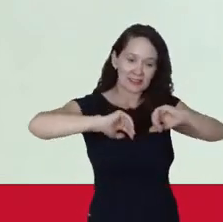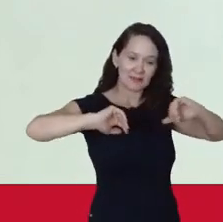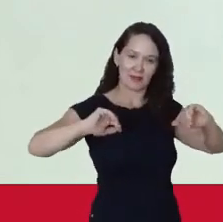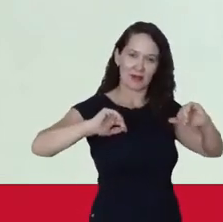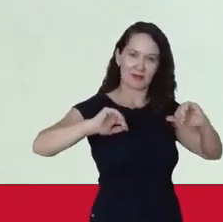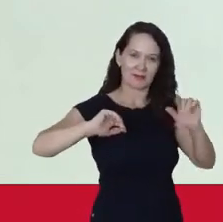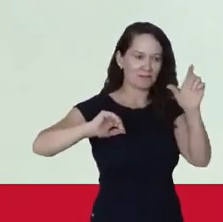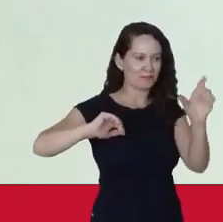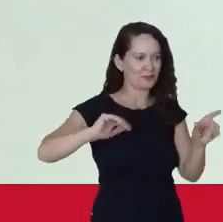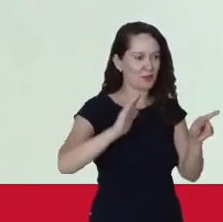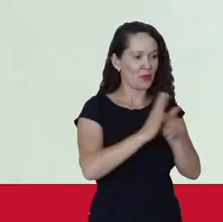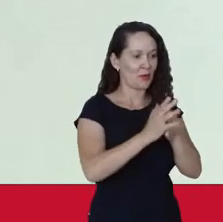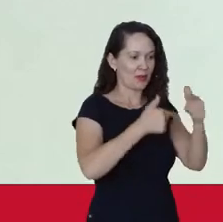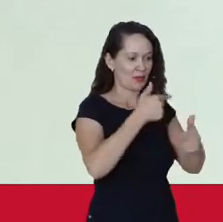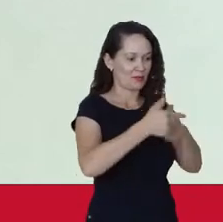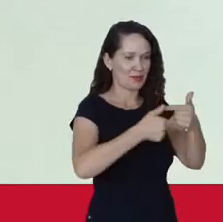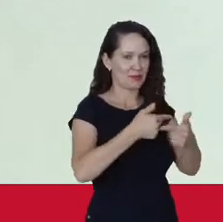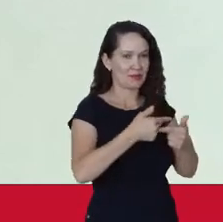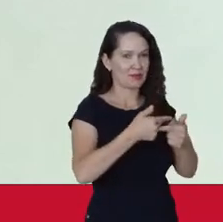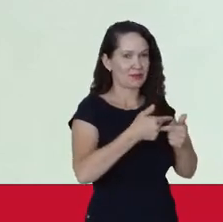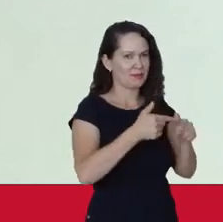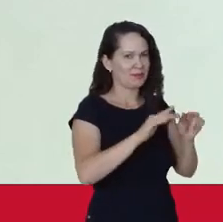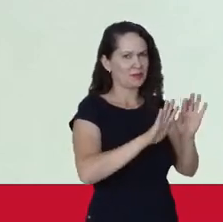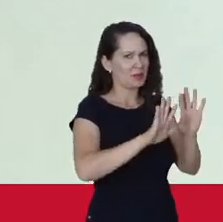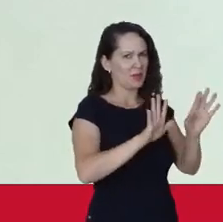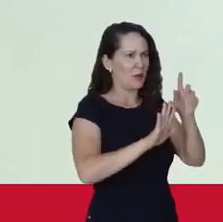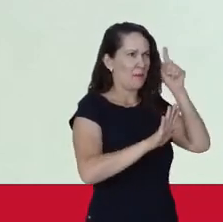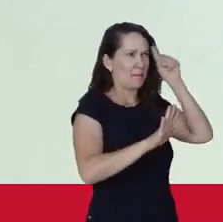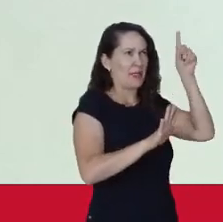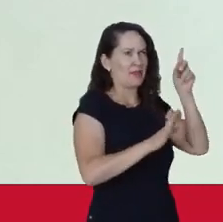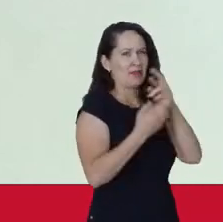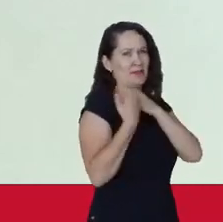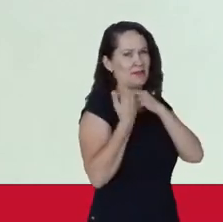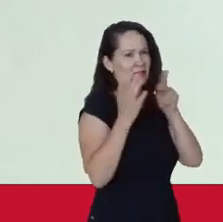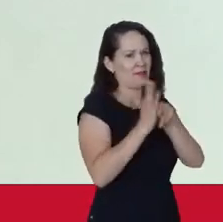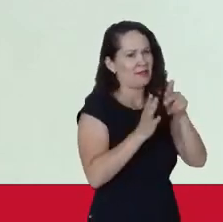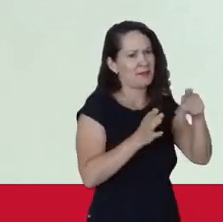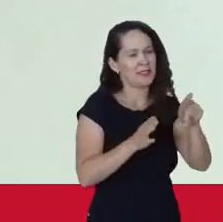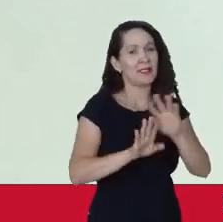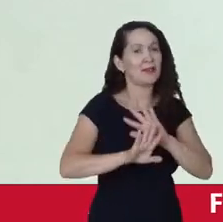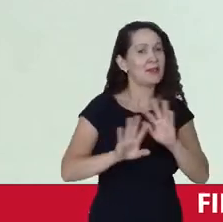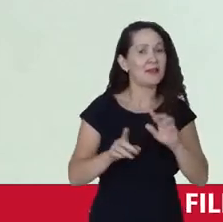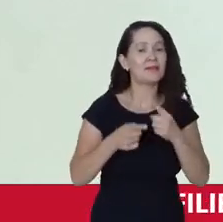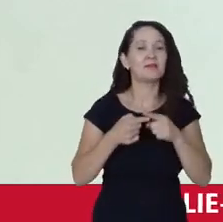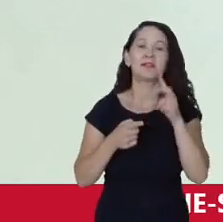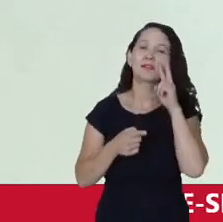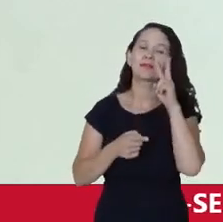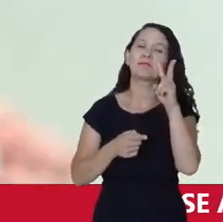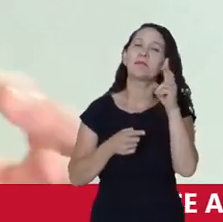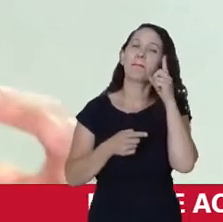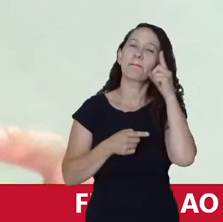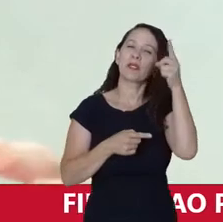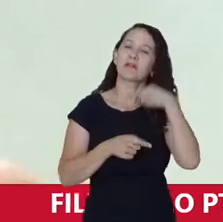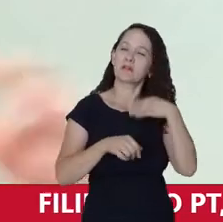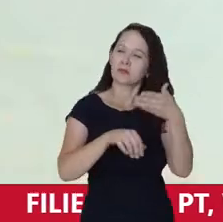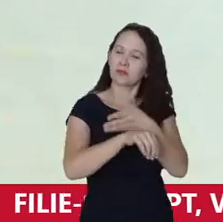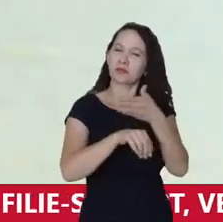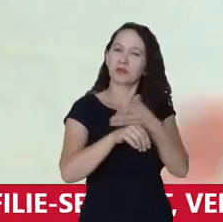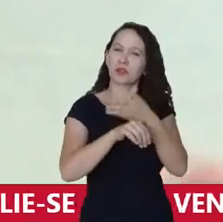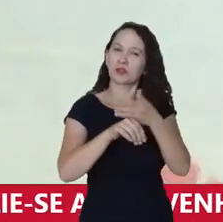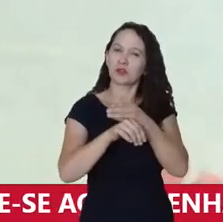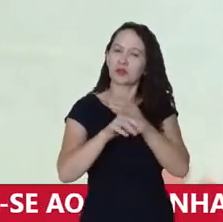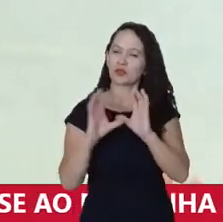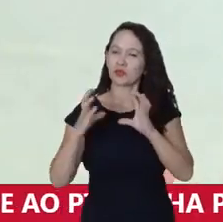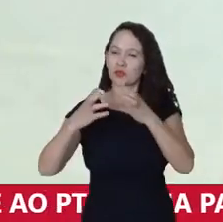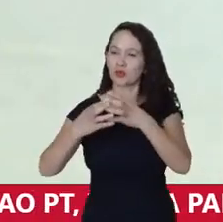com que os próprios trabalhadores não assumam isso como sendo a responsabilidade sua, porque se vê parte de um